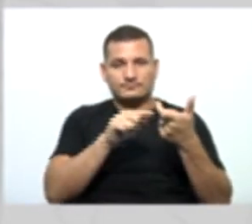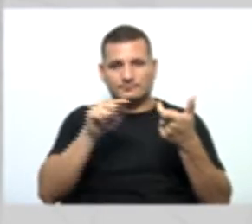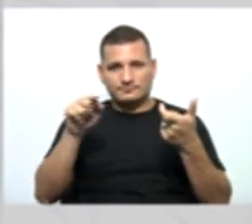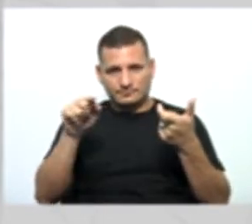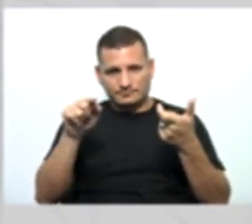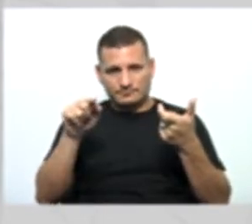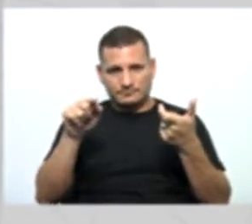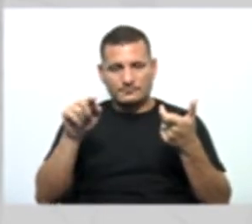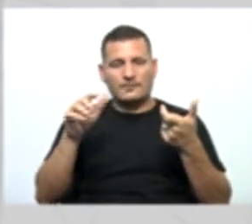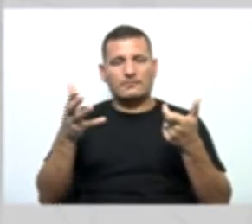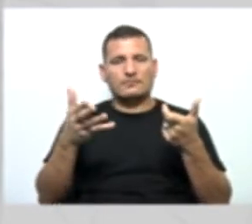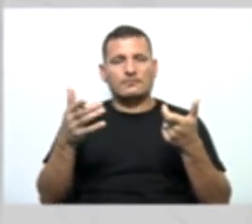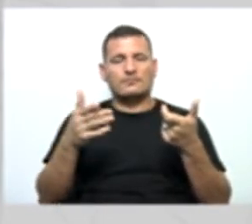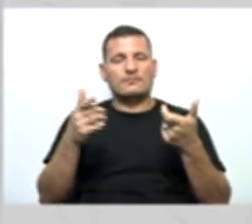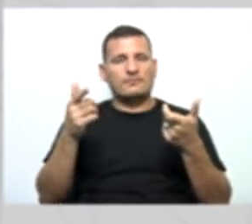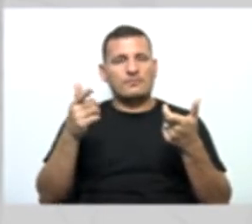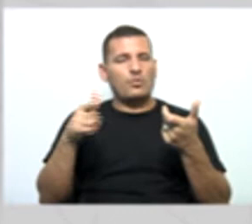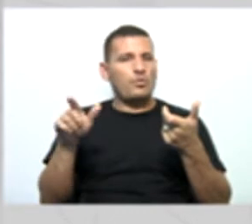uma.